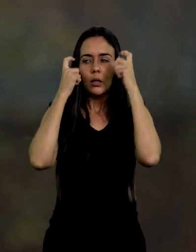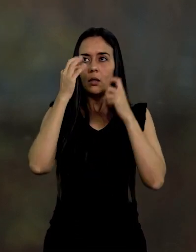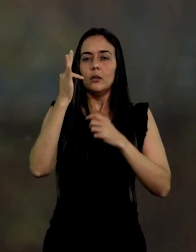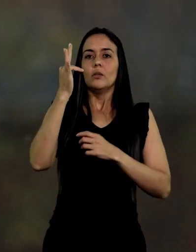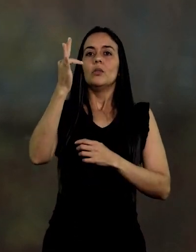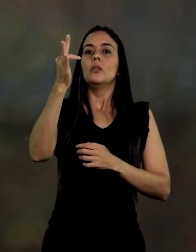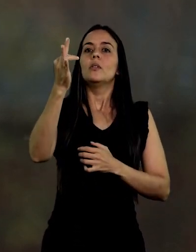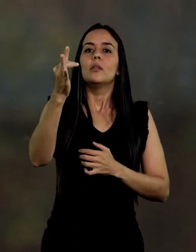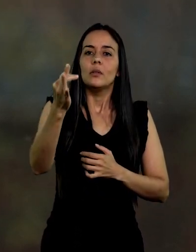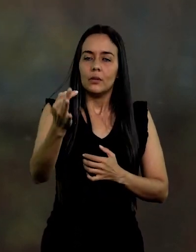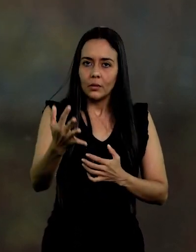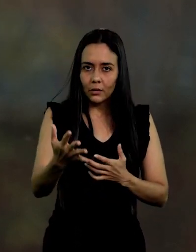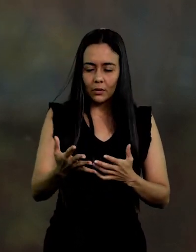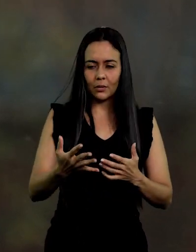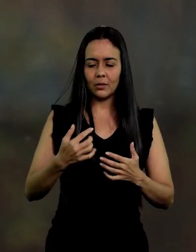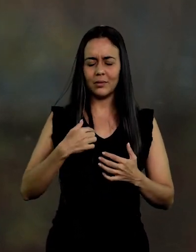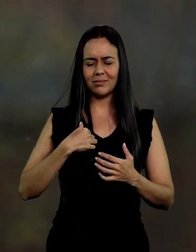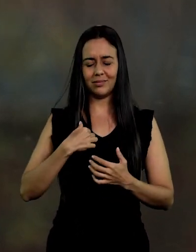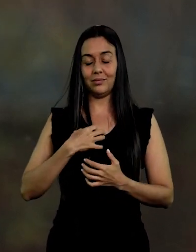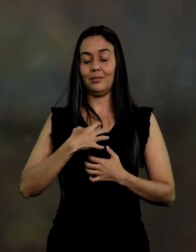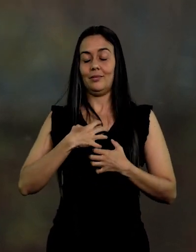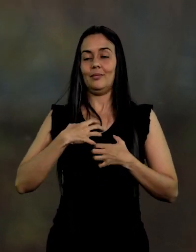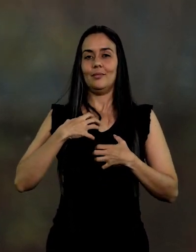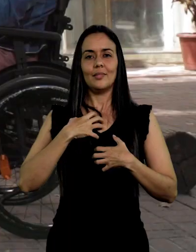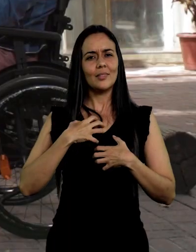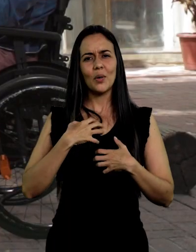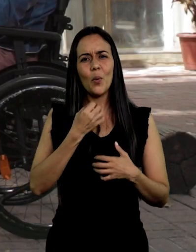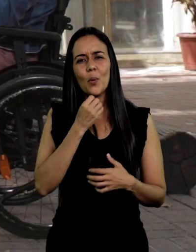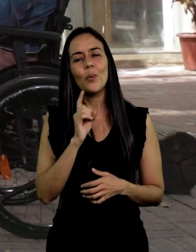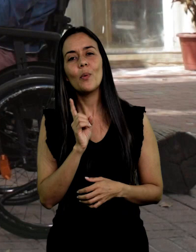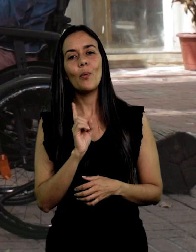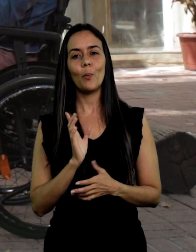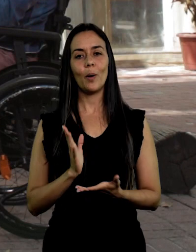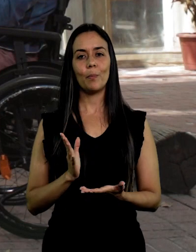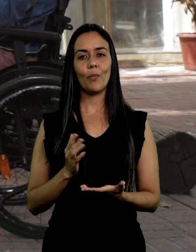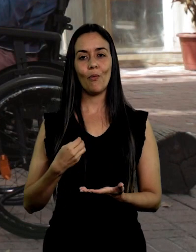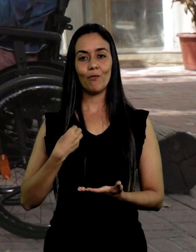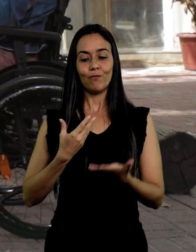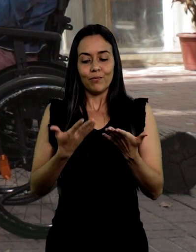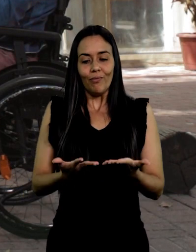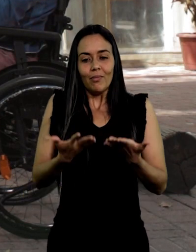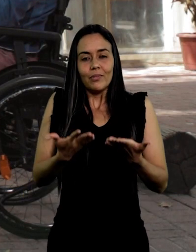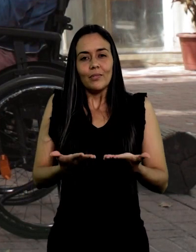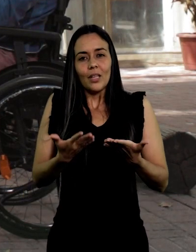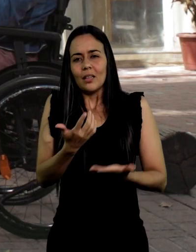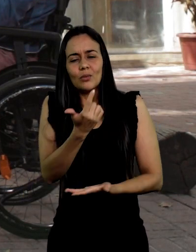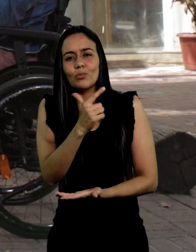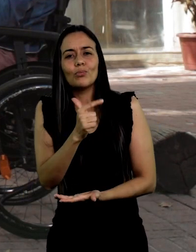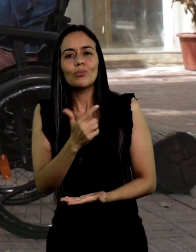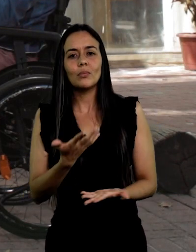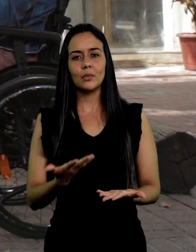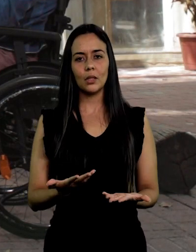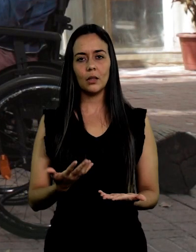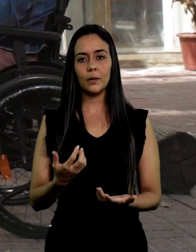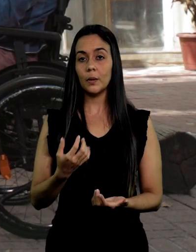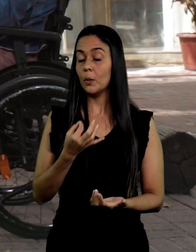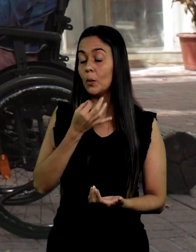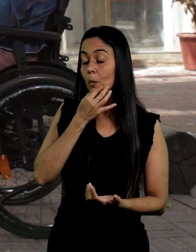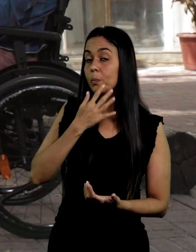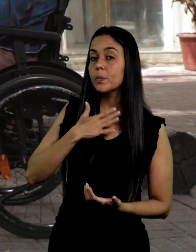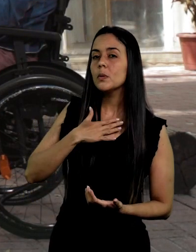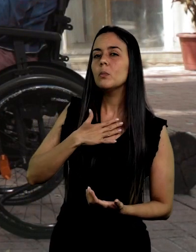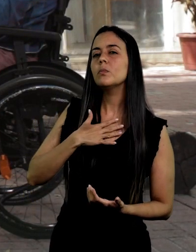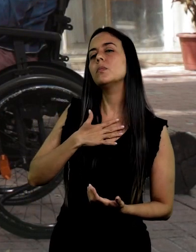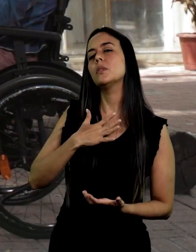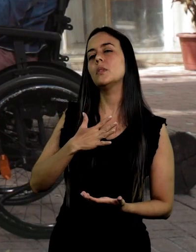criminoso com você e com quem está à sua volta, né? A beleza que eu acho assim, como uma força